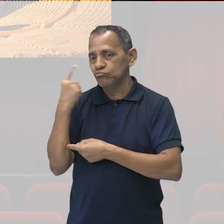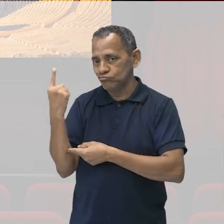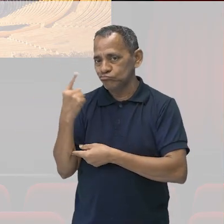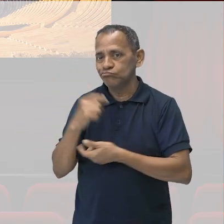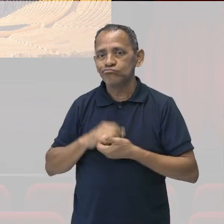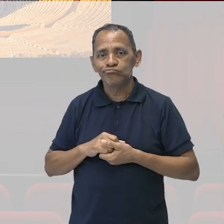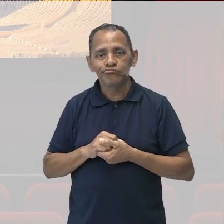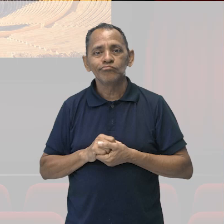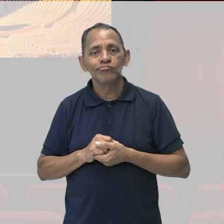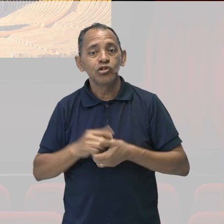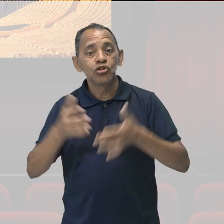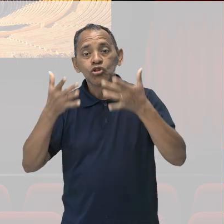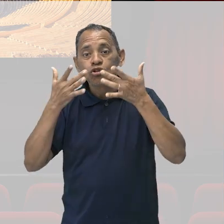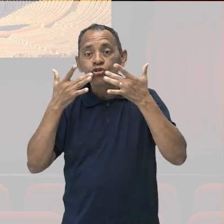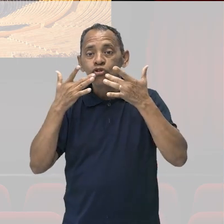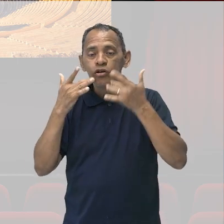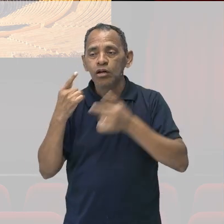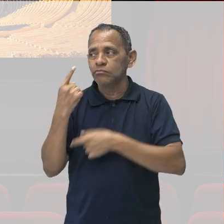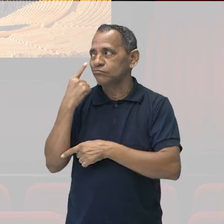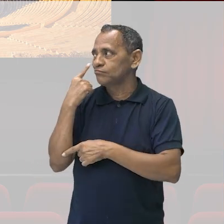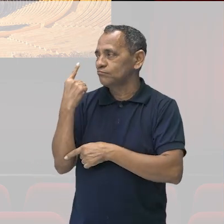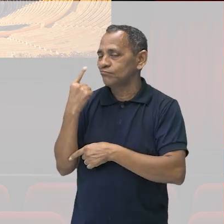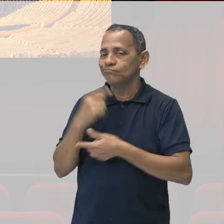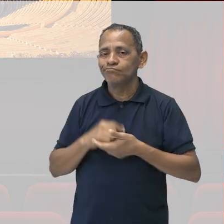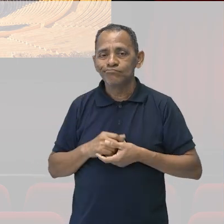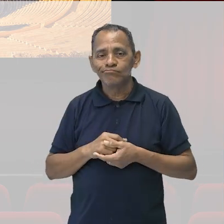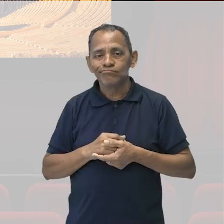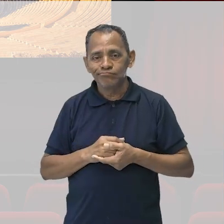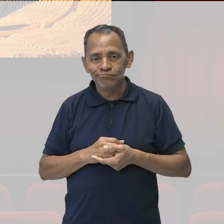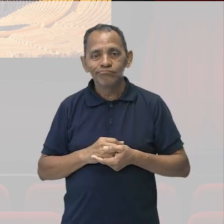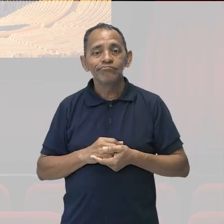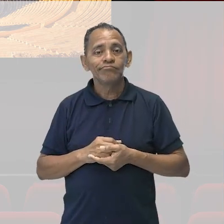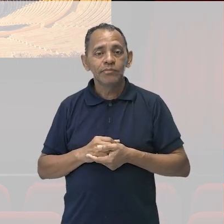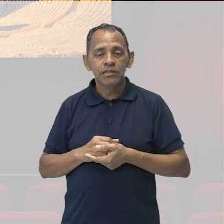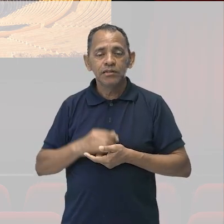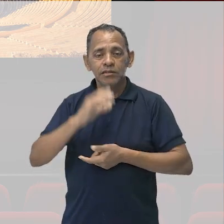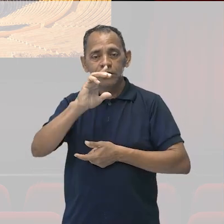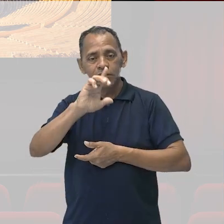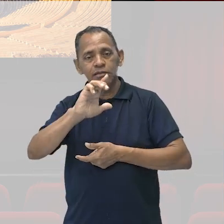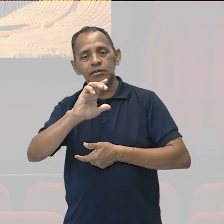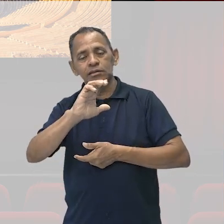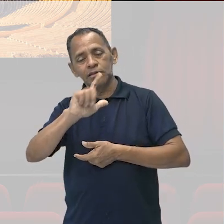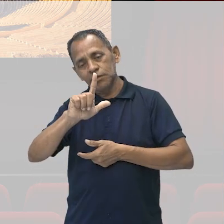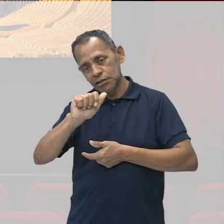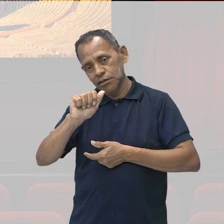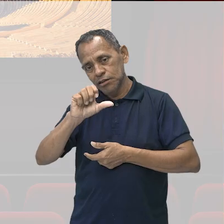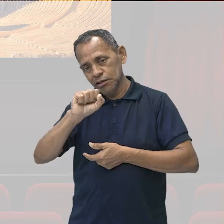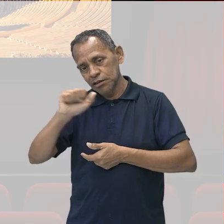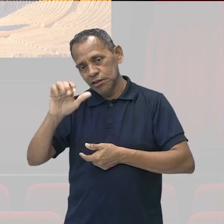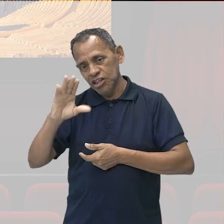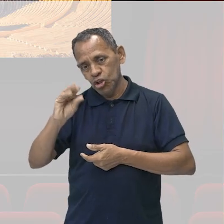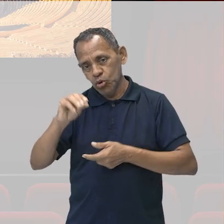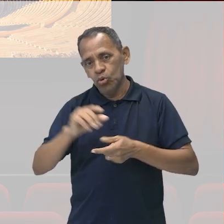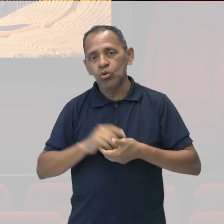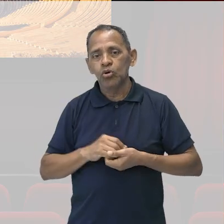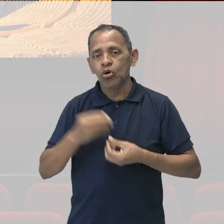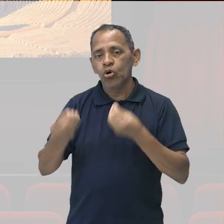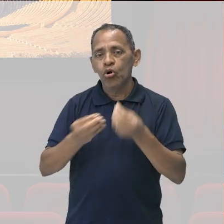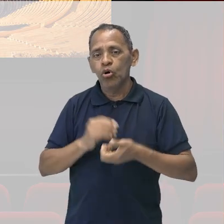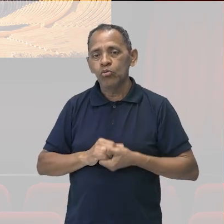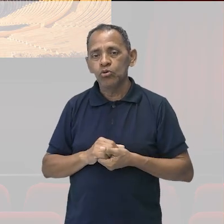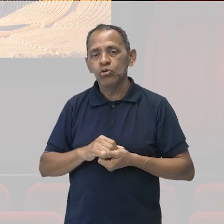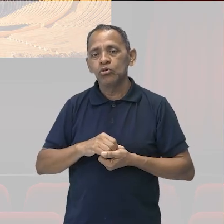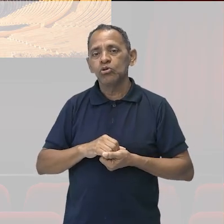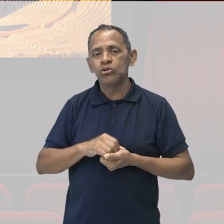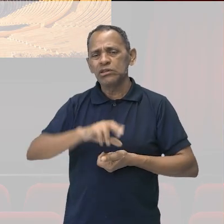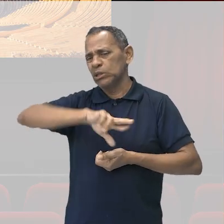vendo aqui, um teatro, por exemplo, grego. Então, o teatro clássico, essas convenções visavam não